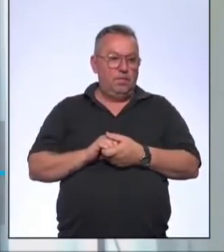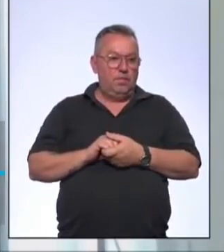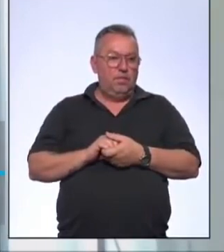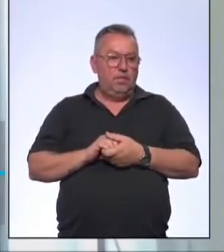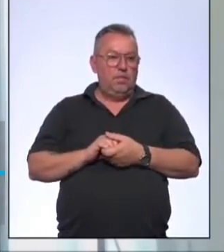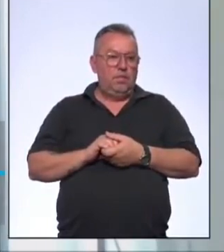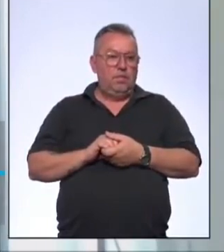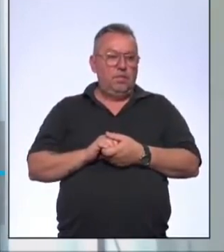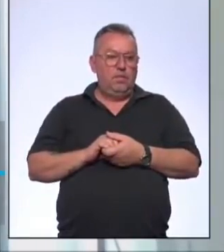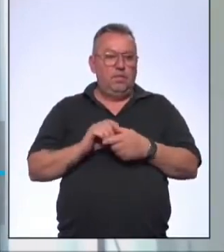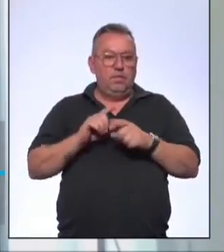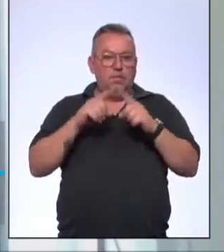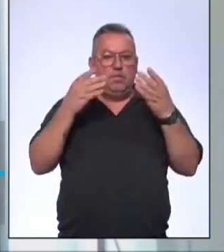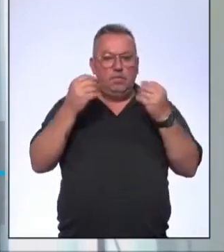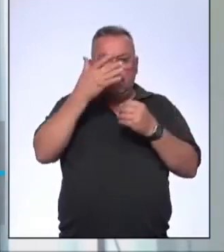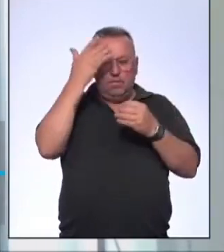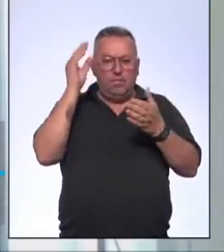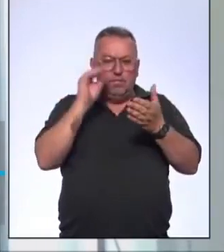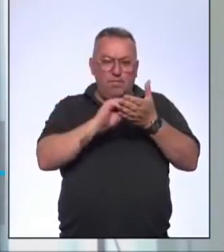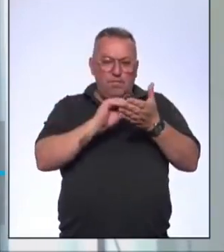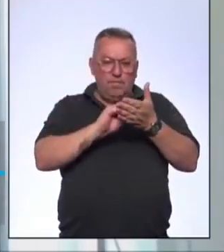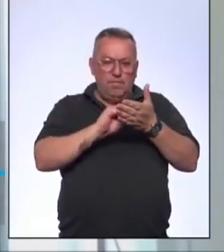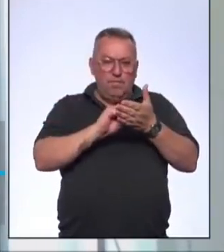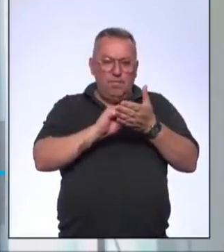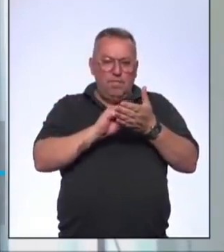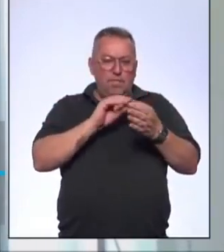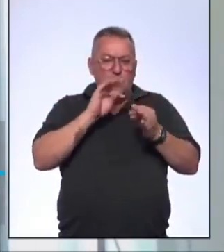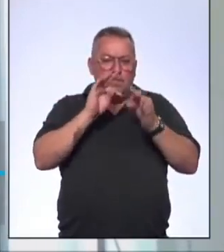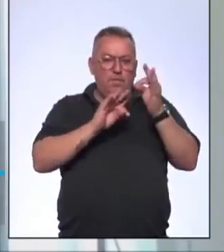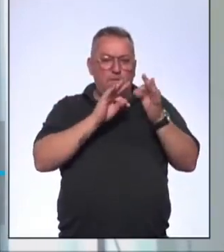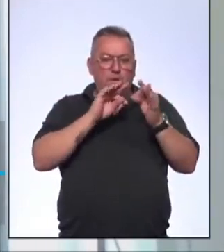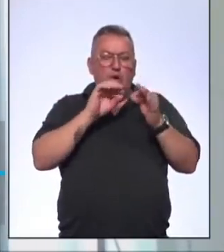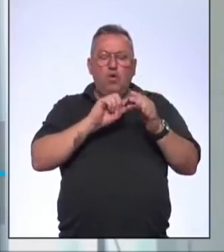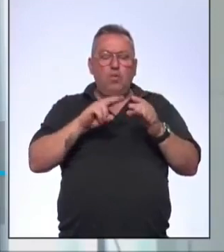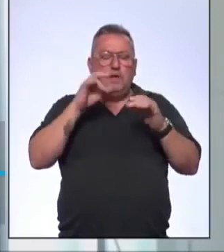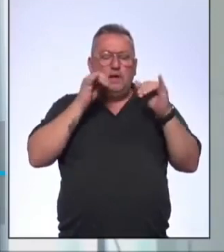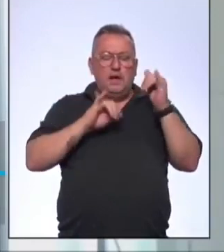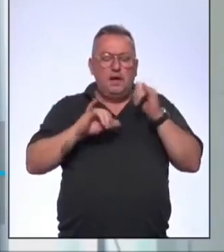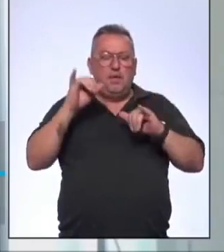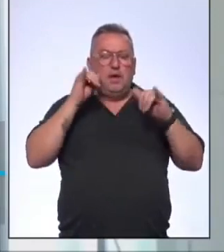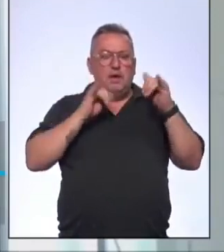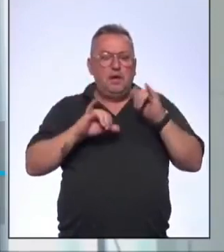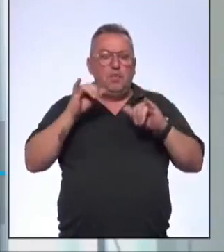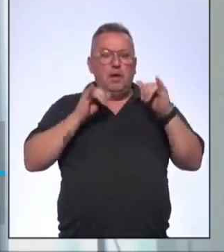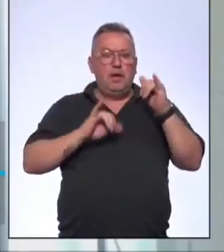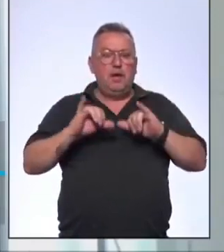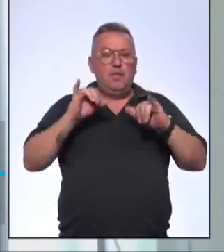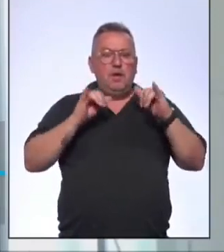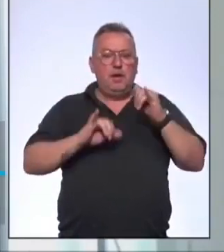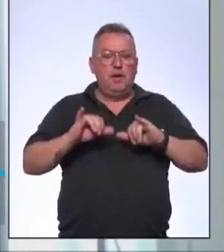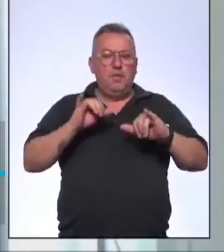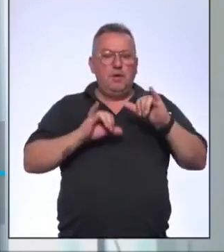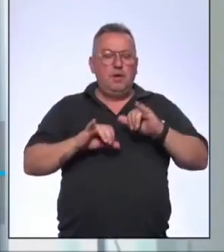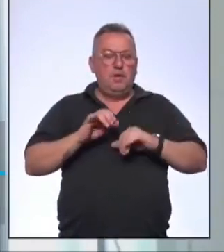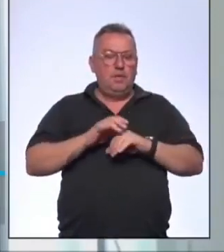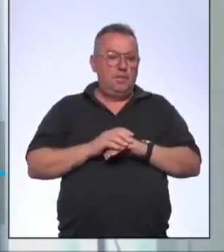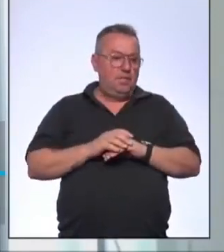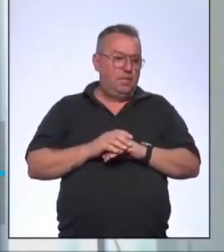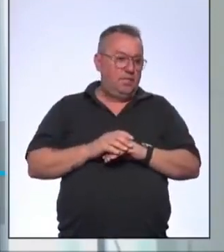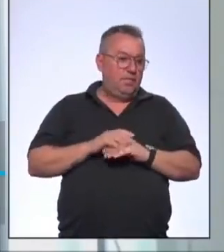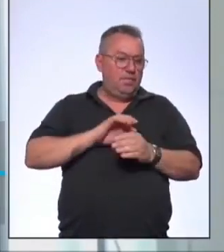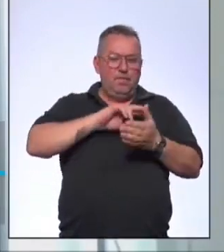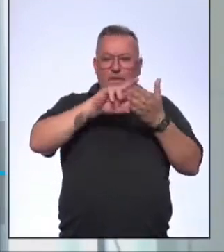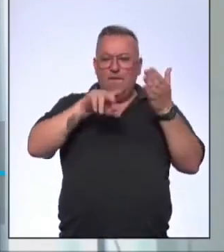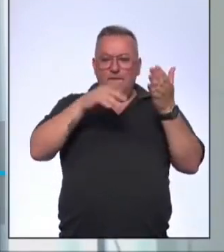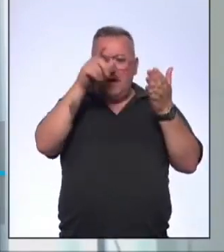né? Mas muita gente escreveu substância química, isso a Miss Portela,